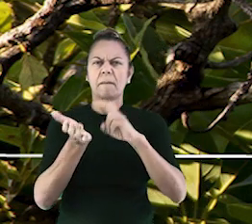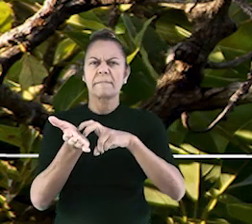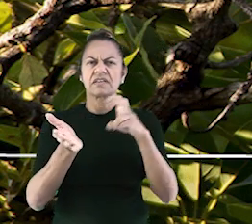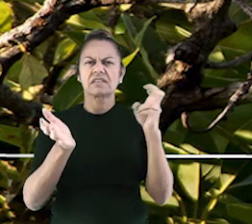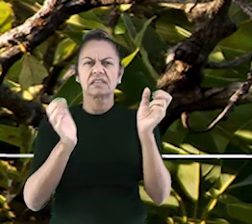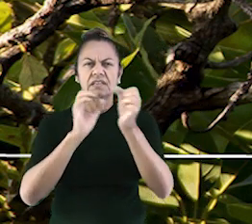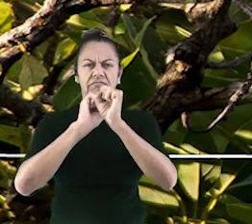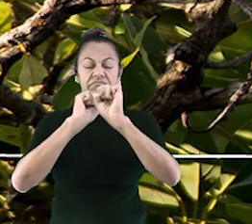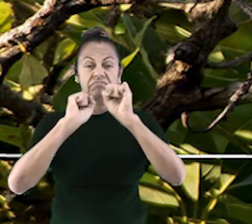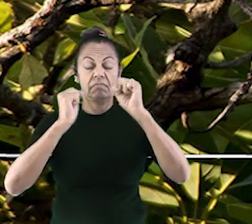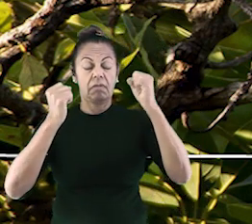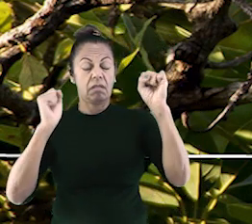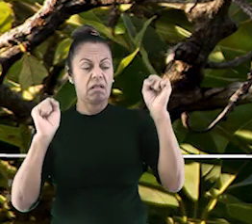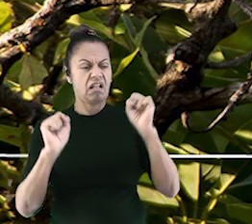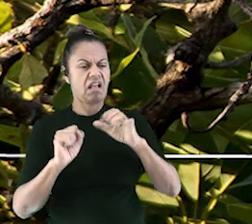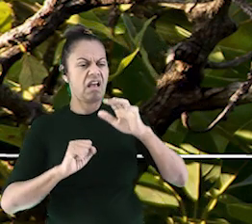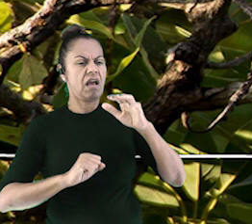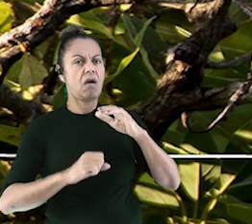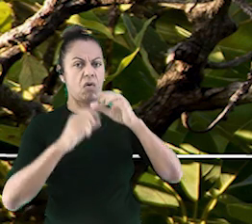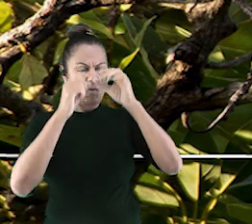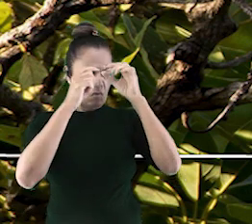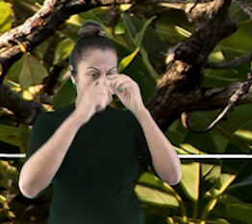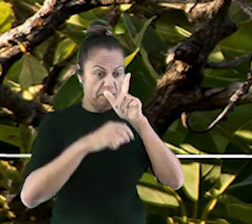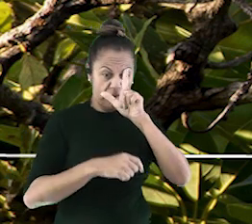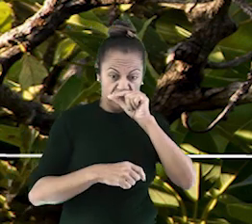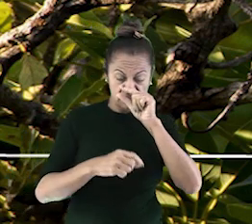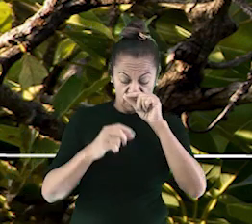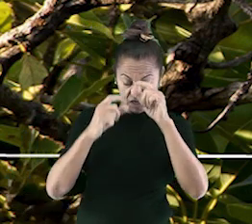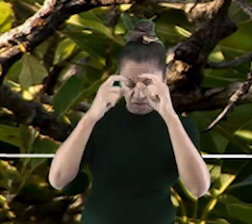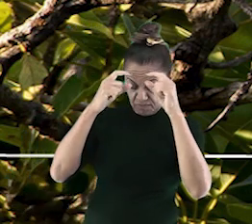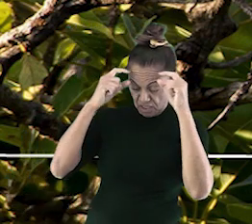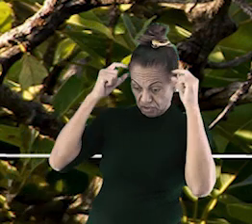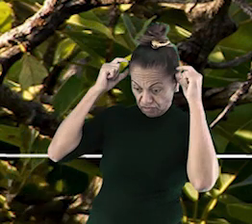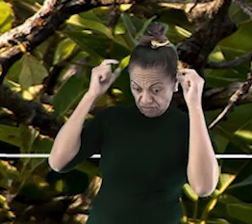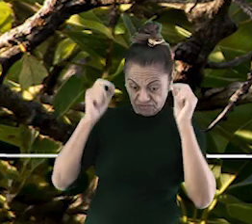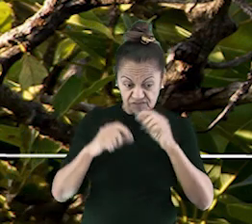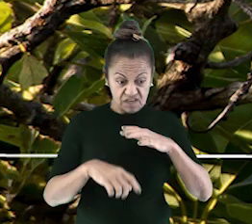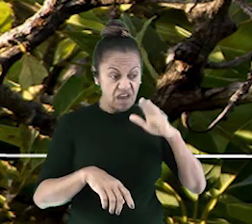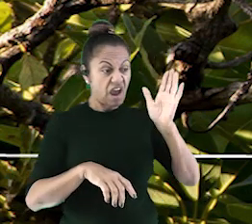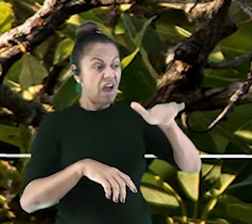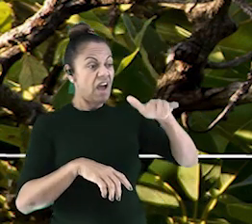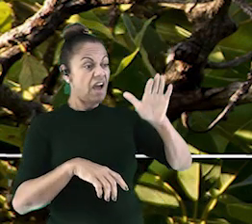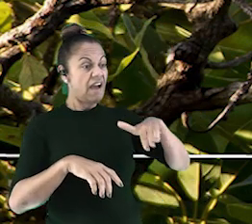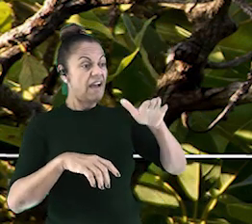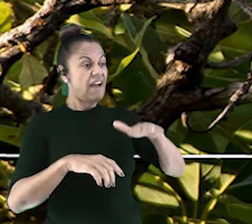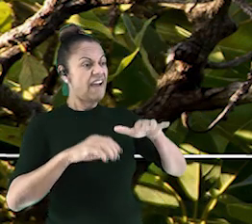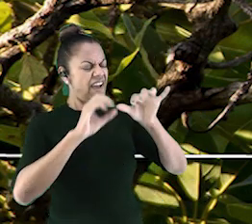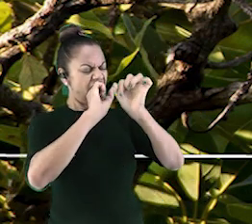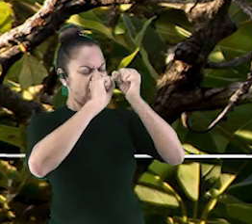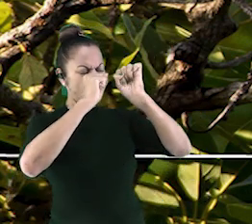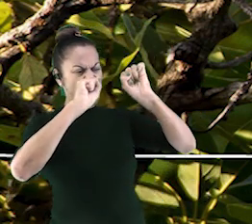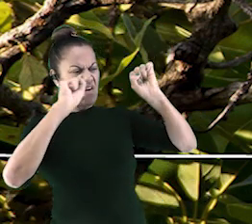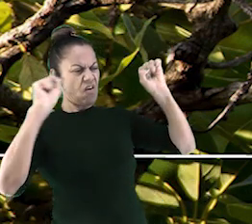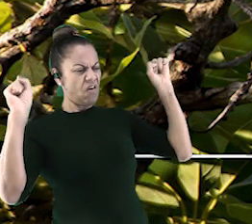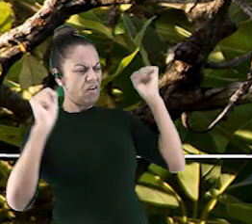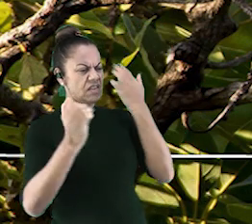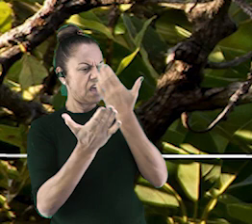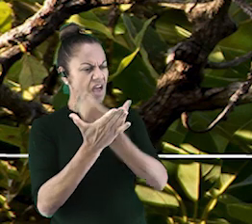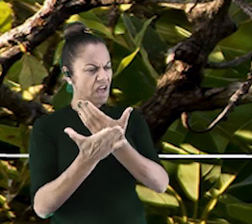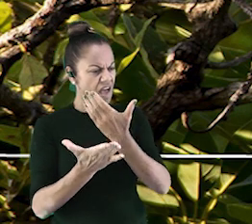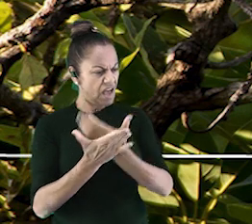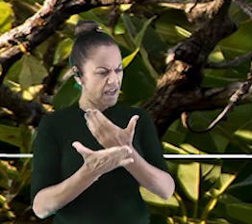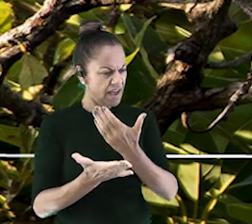passarinho: acorda, passarinho! Acorda, passarinho! Sua aula